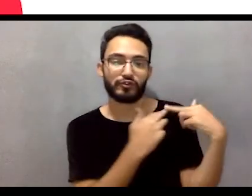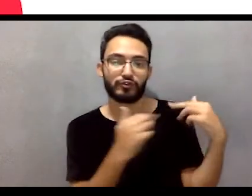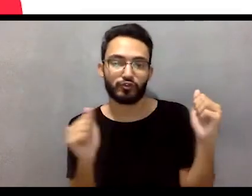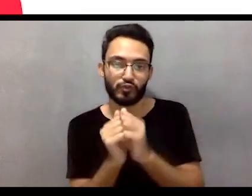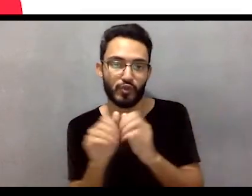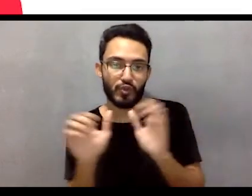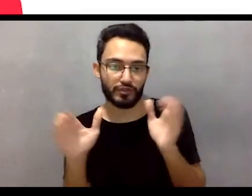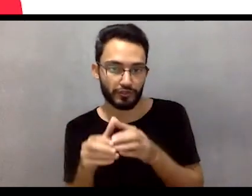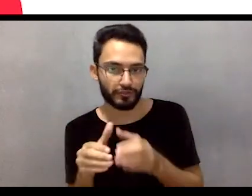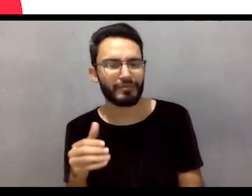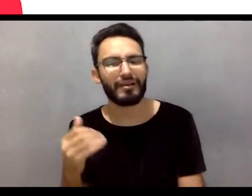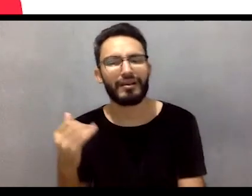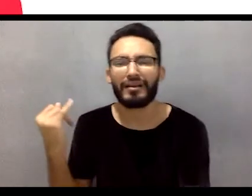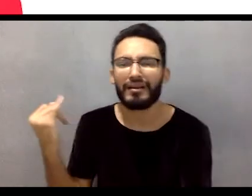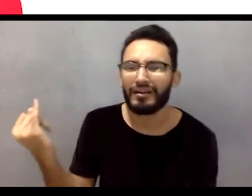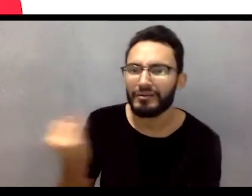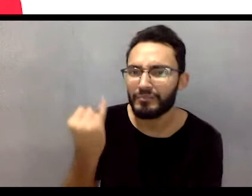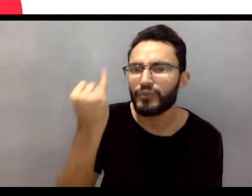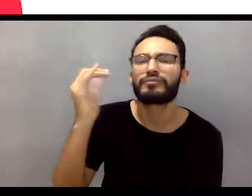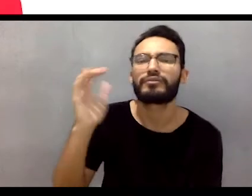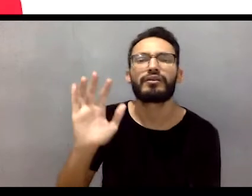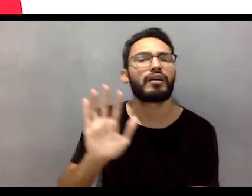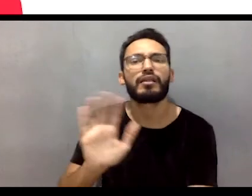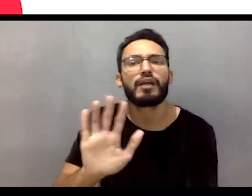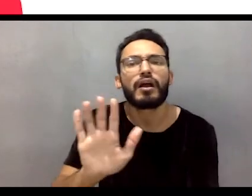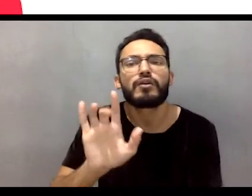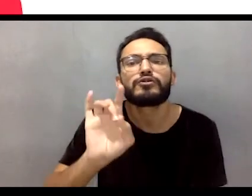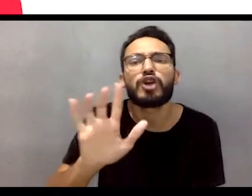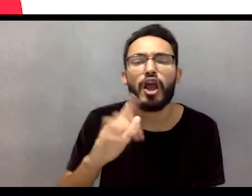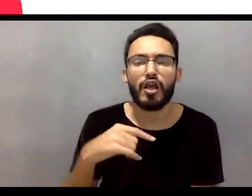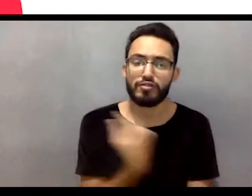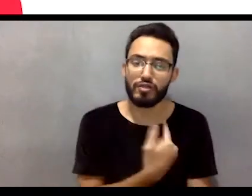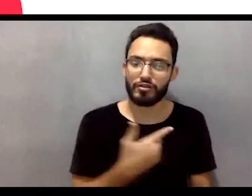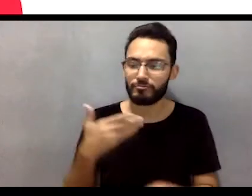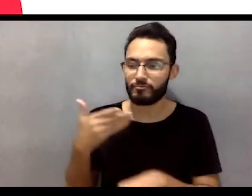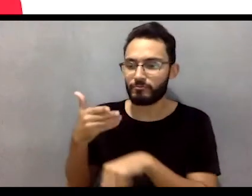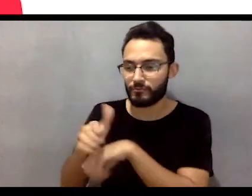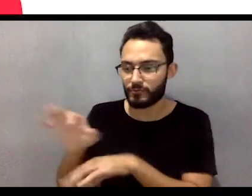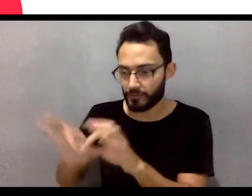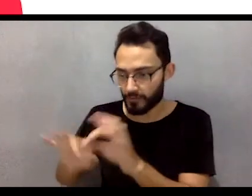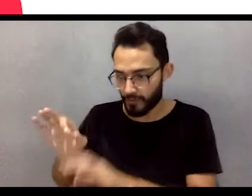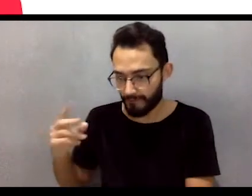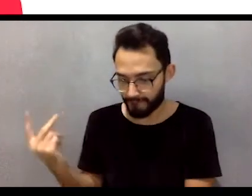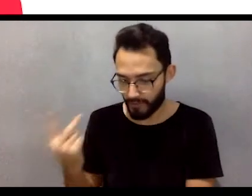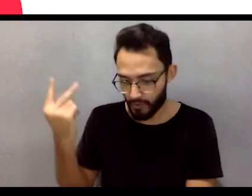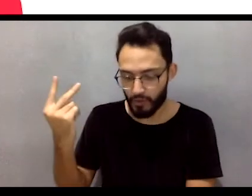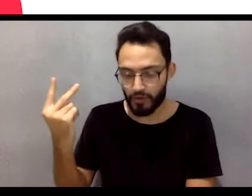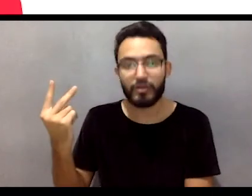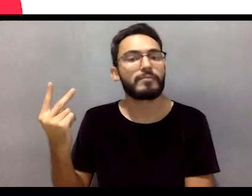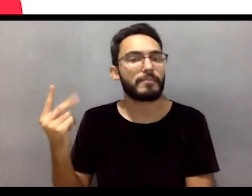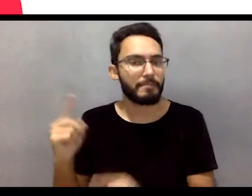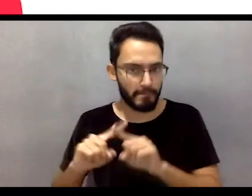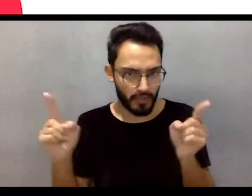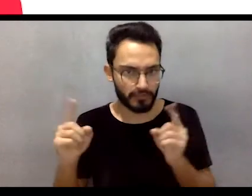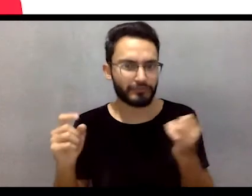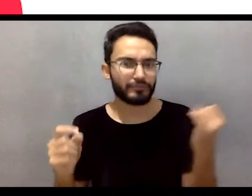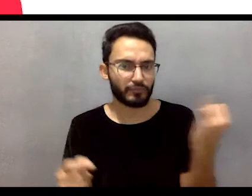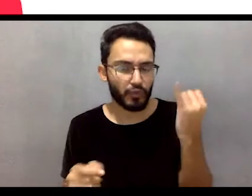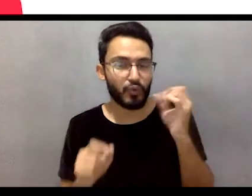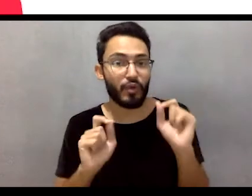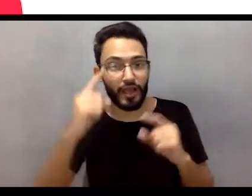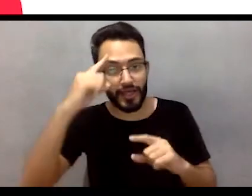Então, assim, é muito importante não só que a gente faça a engenharia de valor, mas que ela